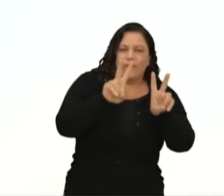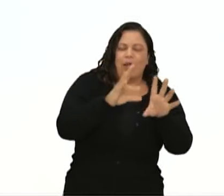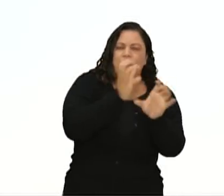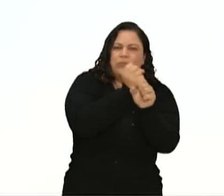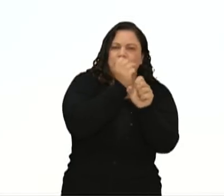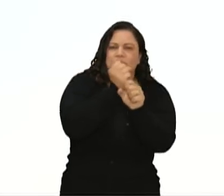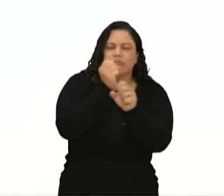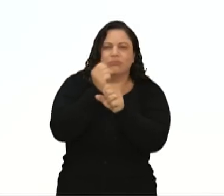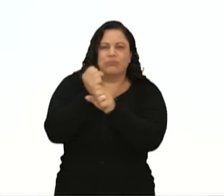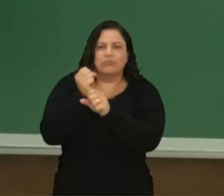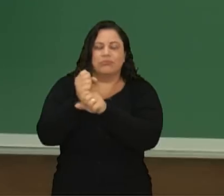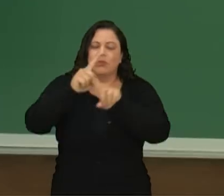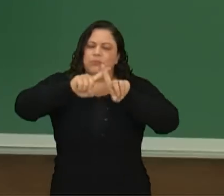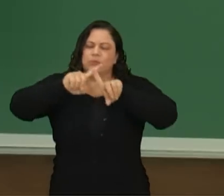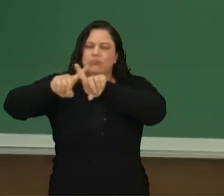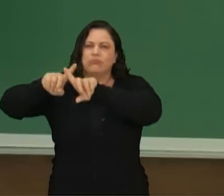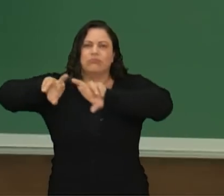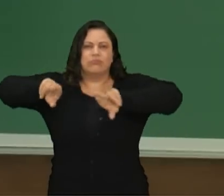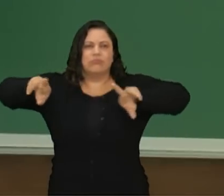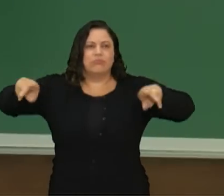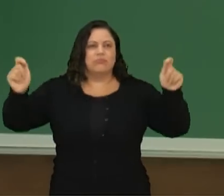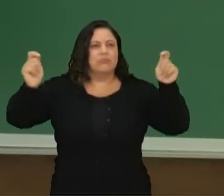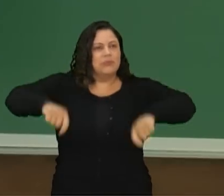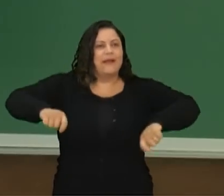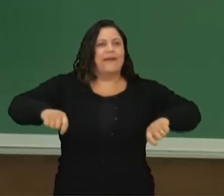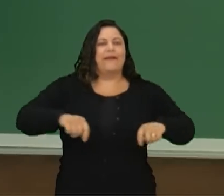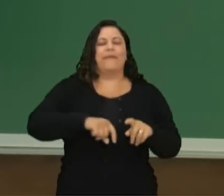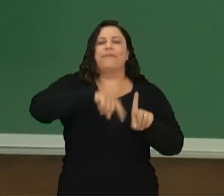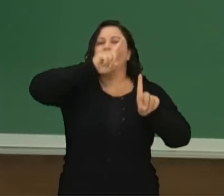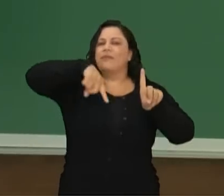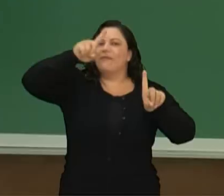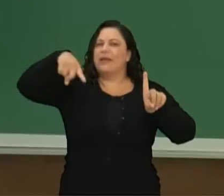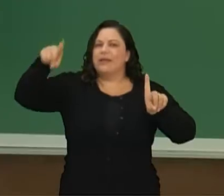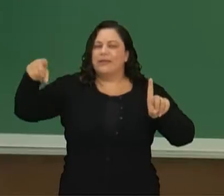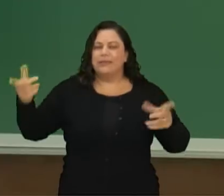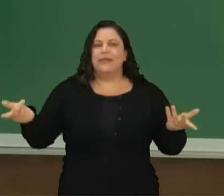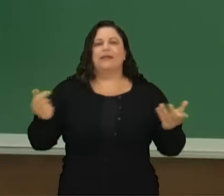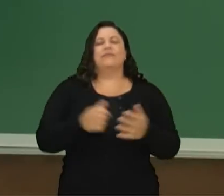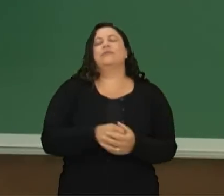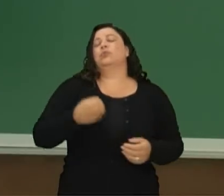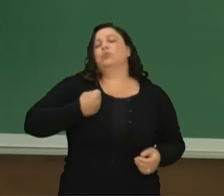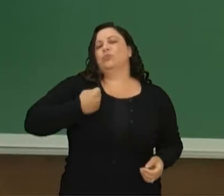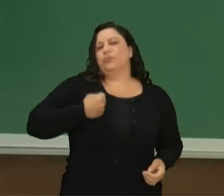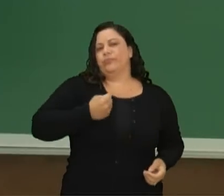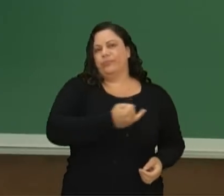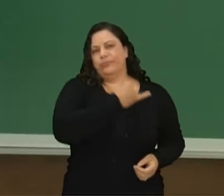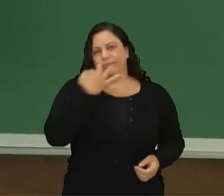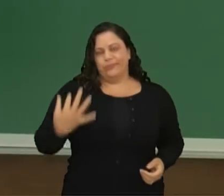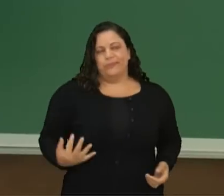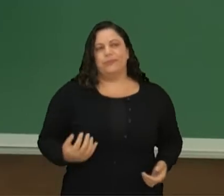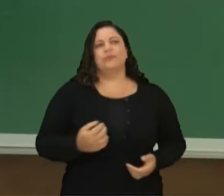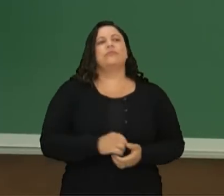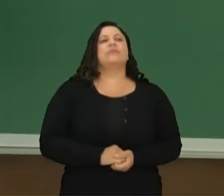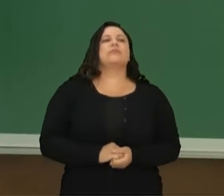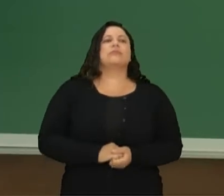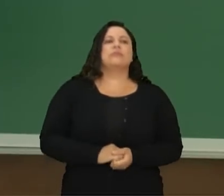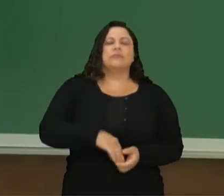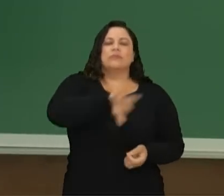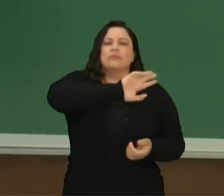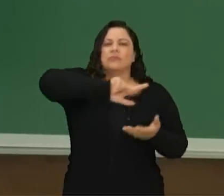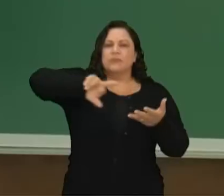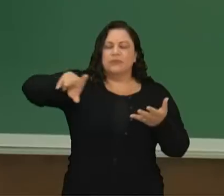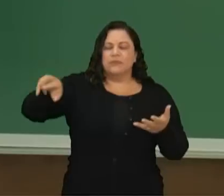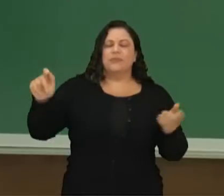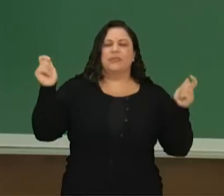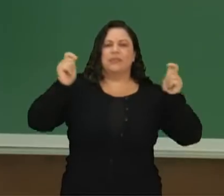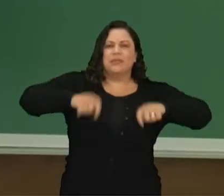da variável em estudo. E normalmente nós utilizamos dados numéricos. Então, nas medidas de tendência central,